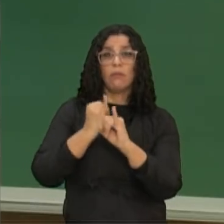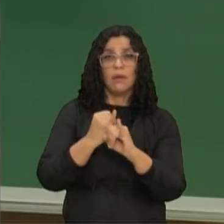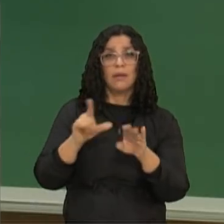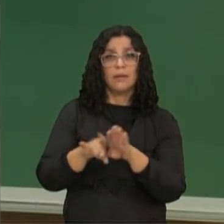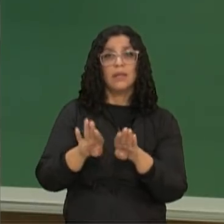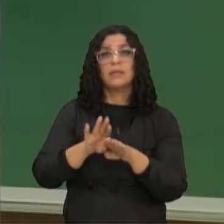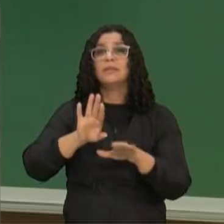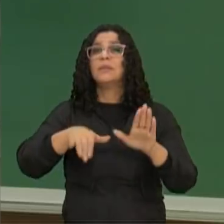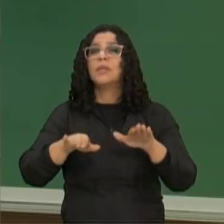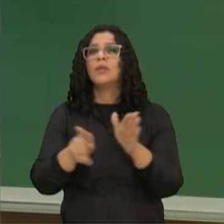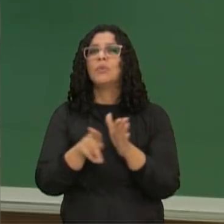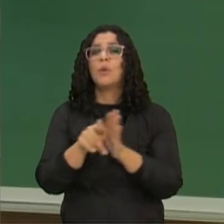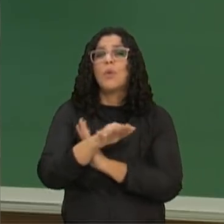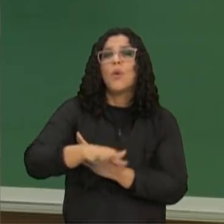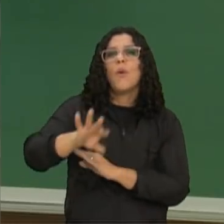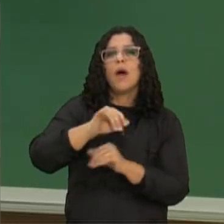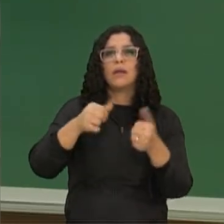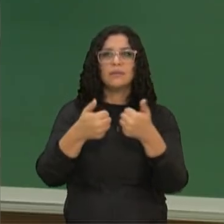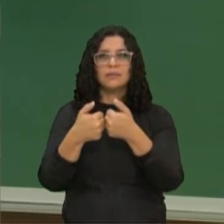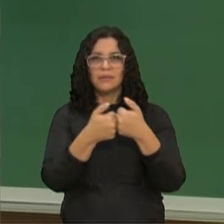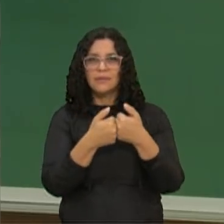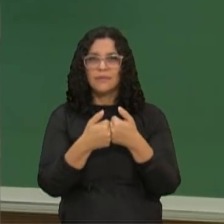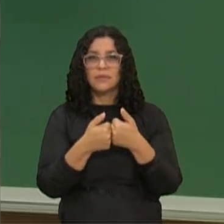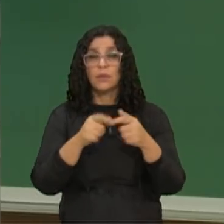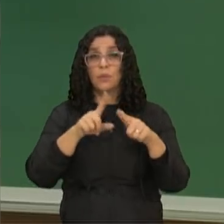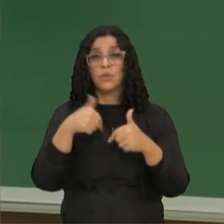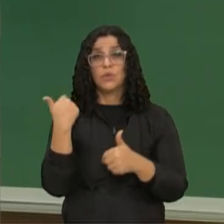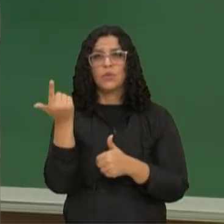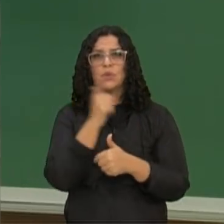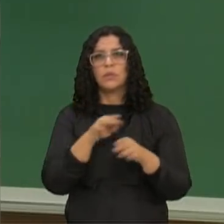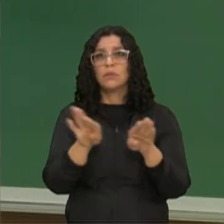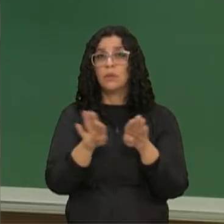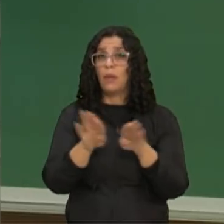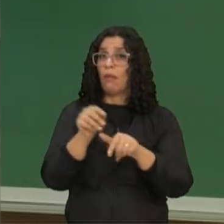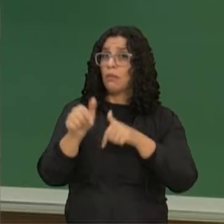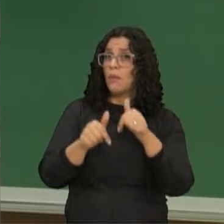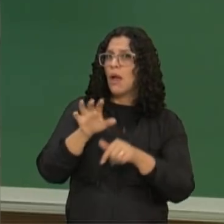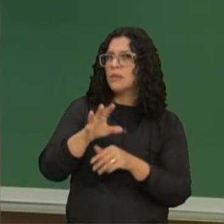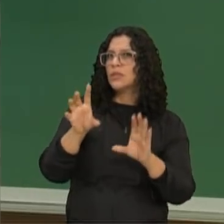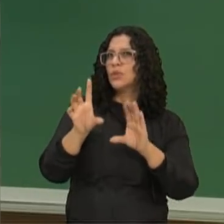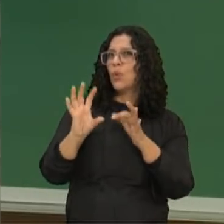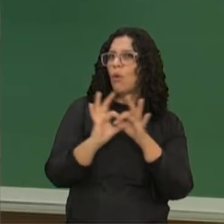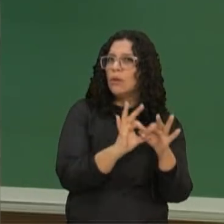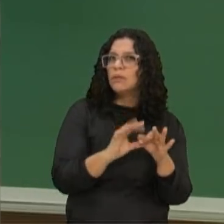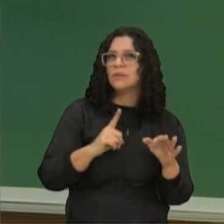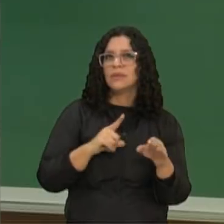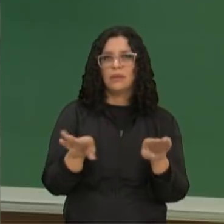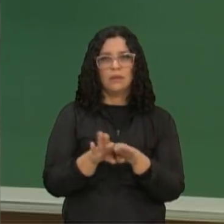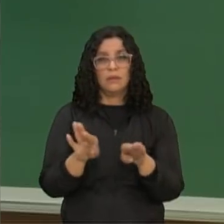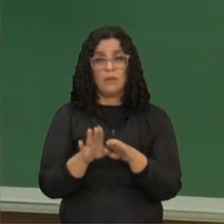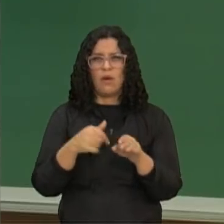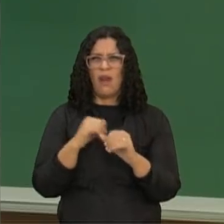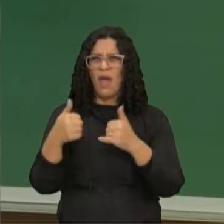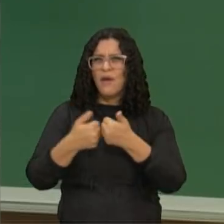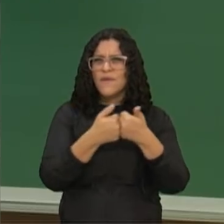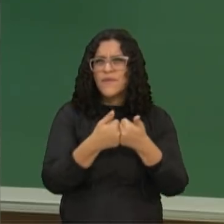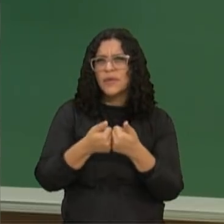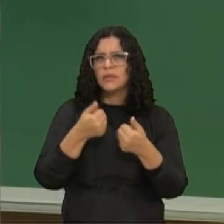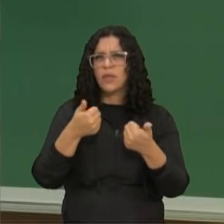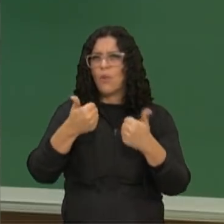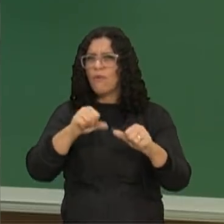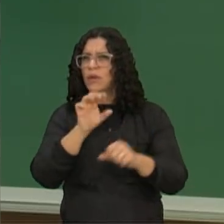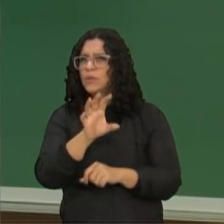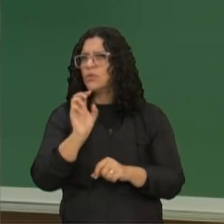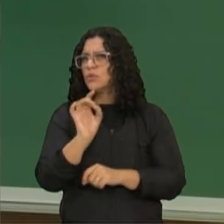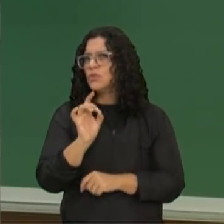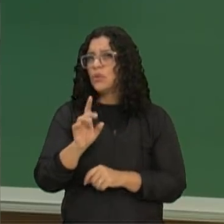em detrimento dessas circunstâncias da física. Então você consegue estar trabalhando dentro desse contexto. Ah, mas é só na física que eu posso analisar